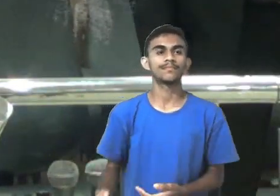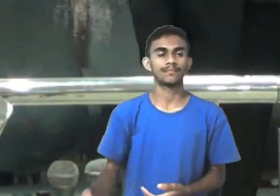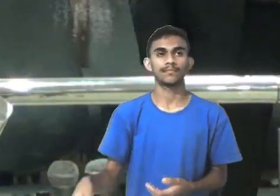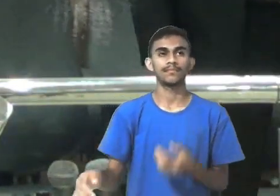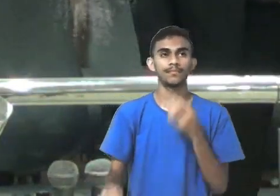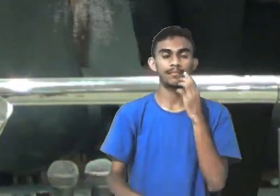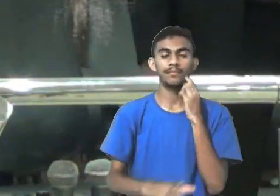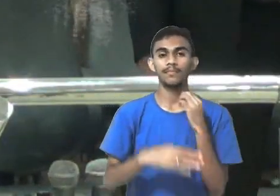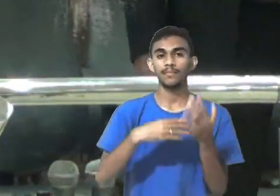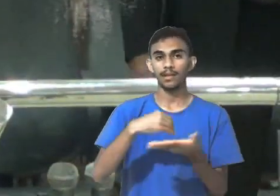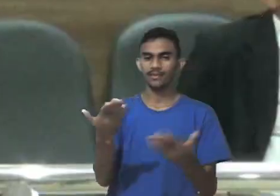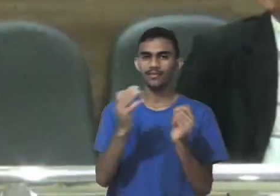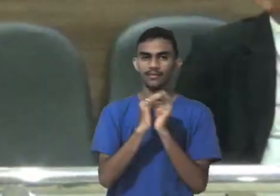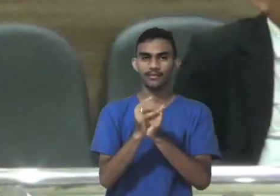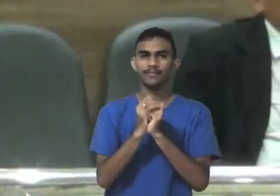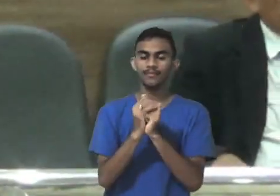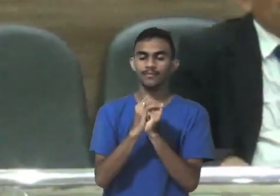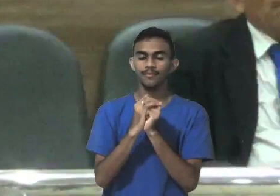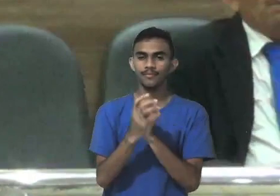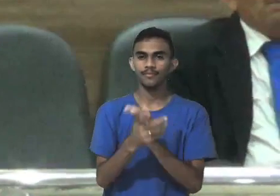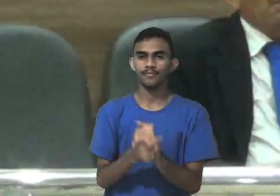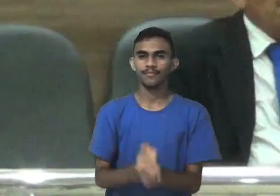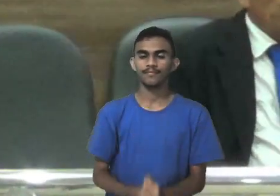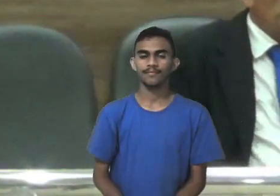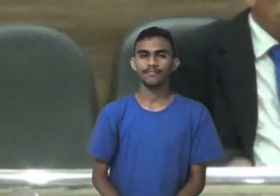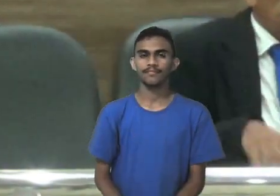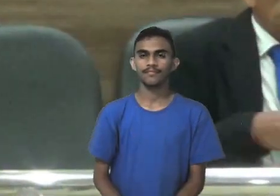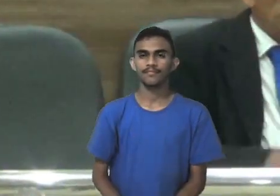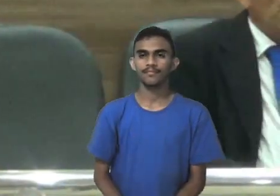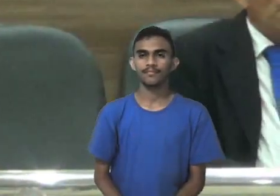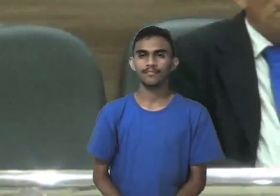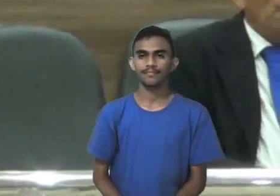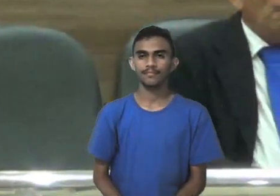alcançar. Amém. Amém. Sente louvor.